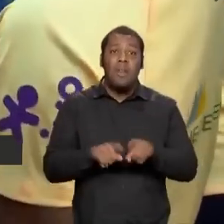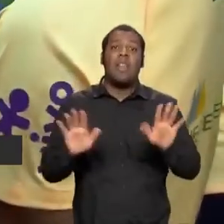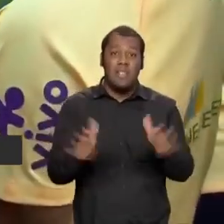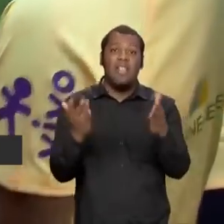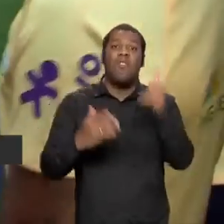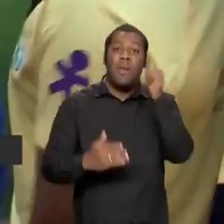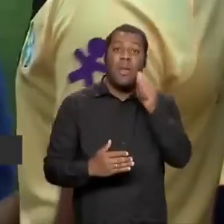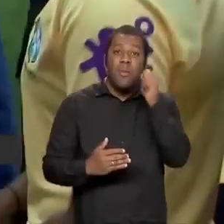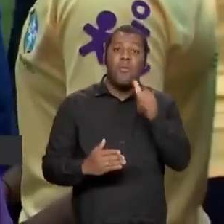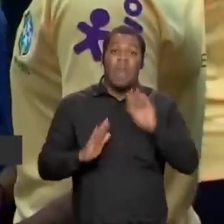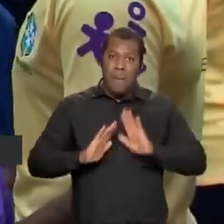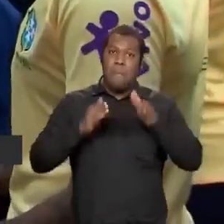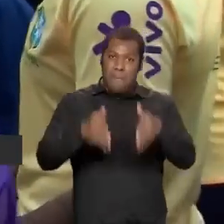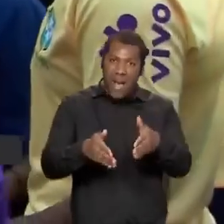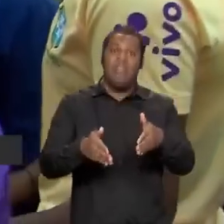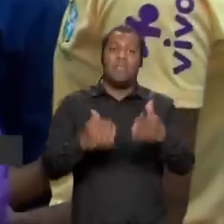futebol,